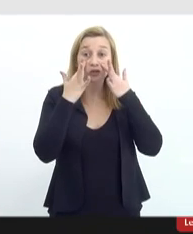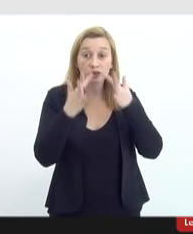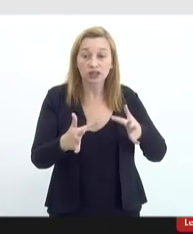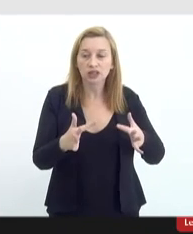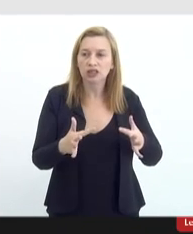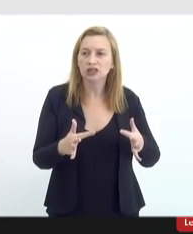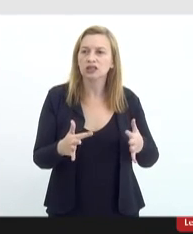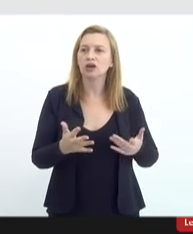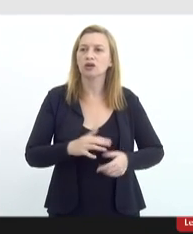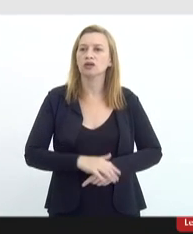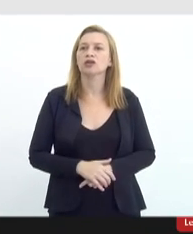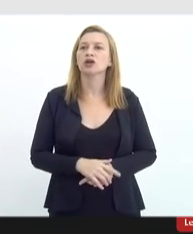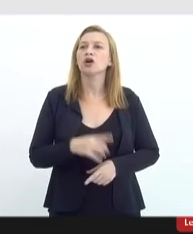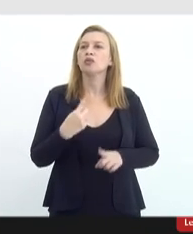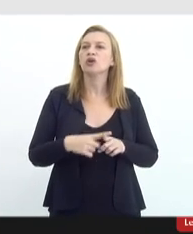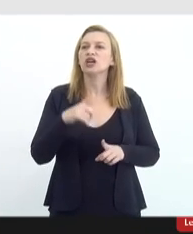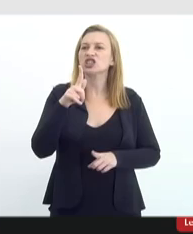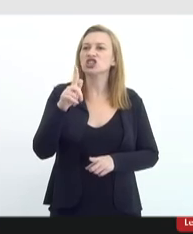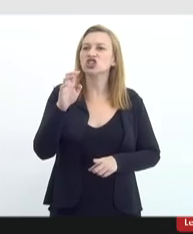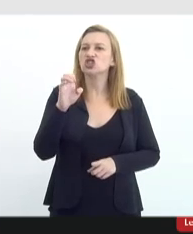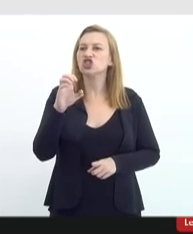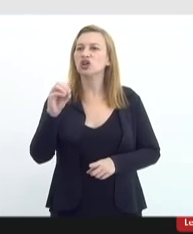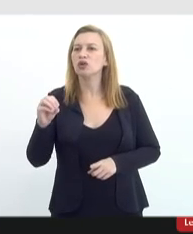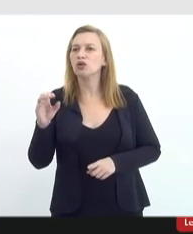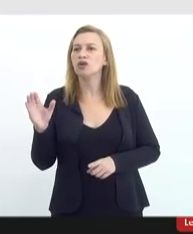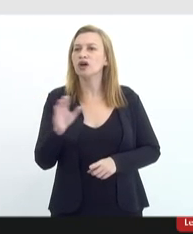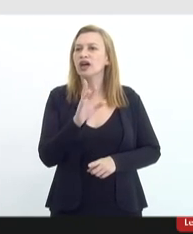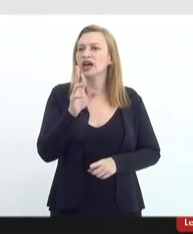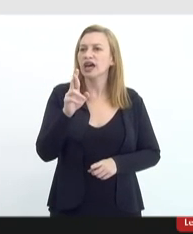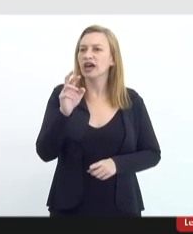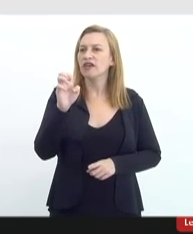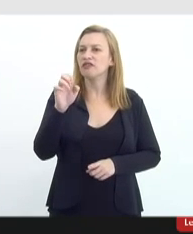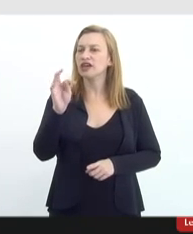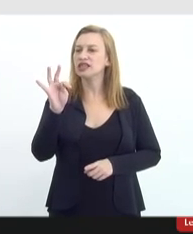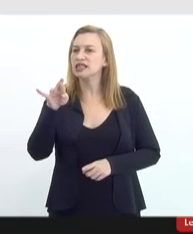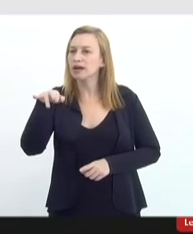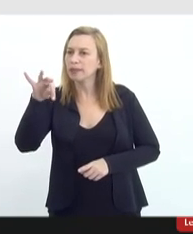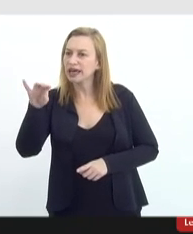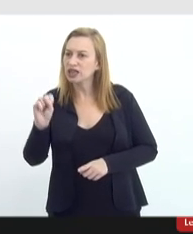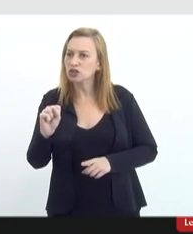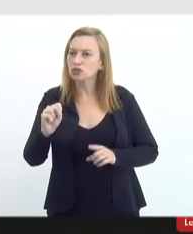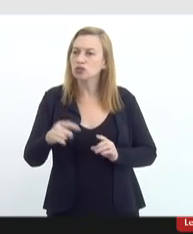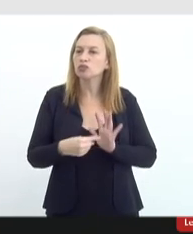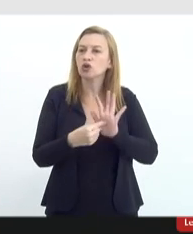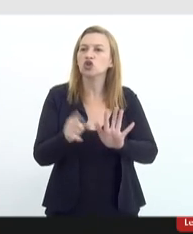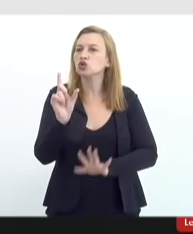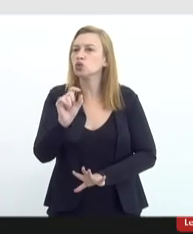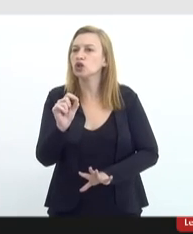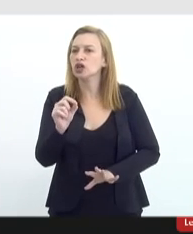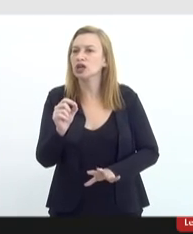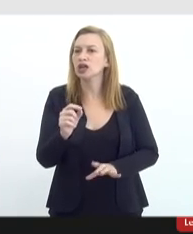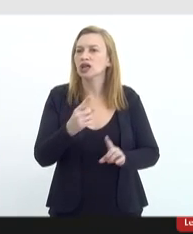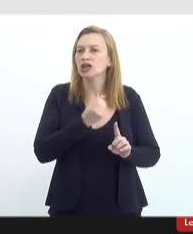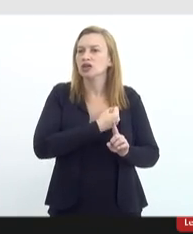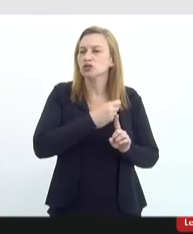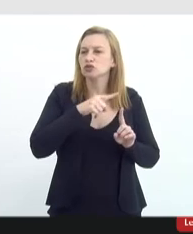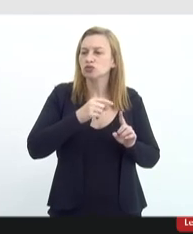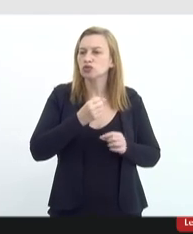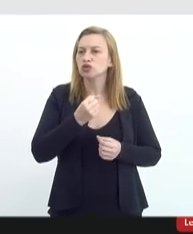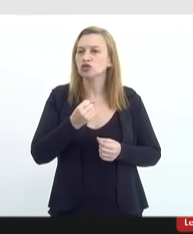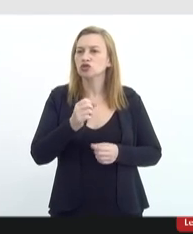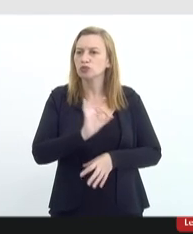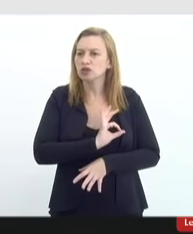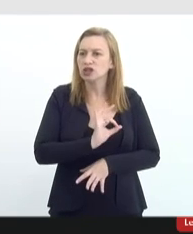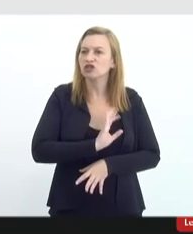para o que esse georreferenciamento religioso revela, né? Em parte, o que as mídias e as estatísticas policiais já comprovam, que é